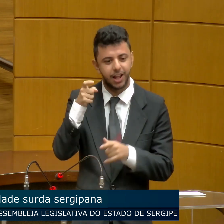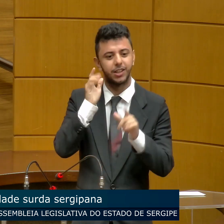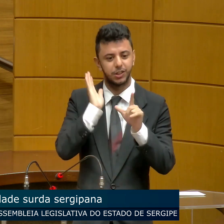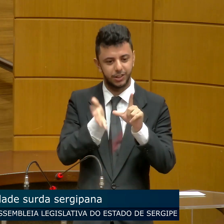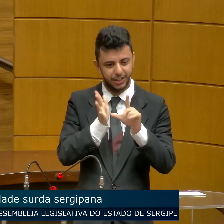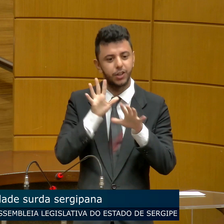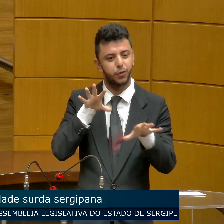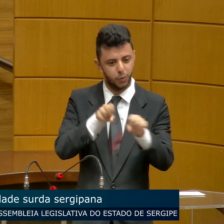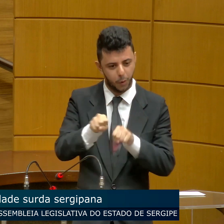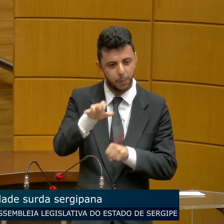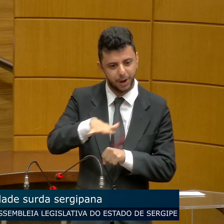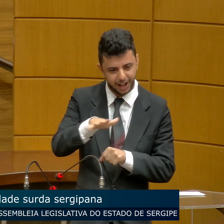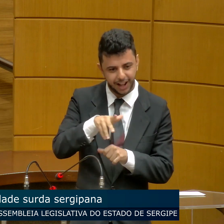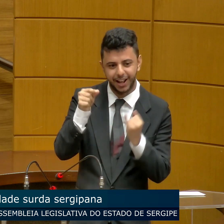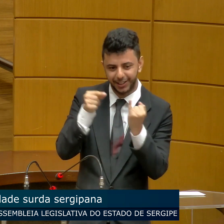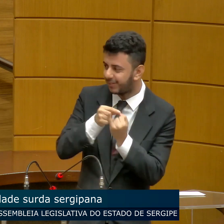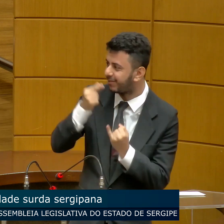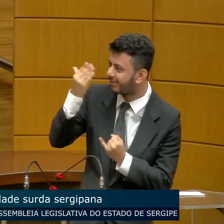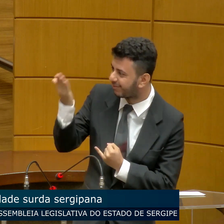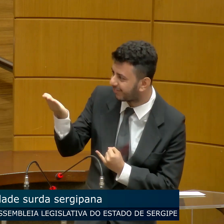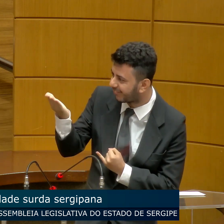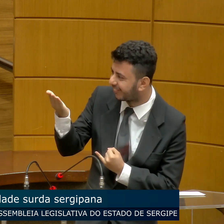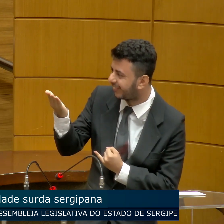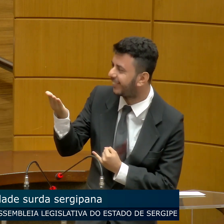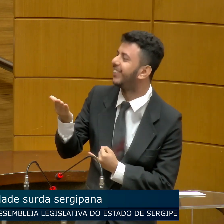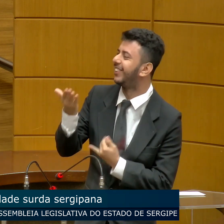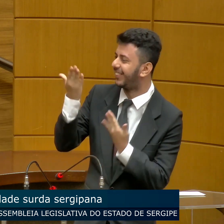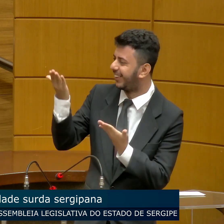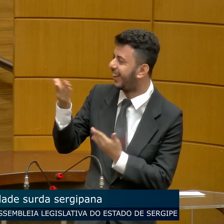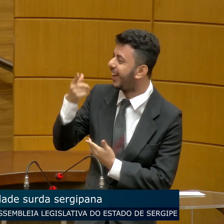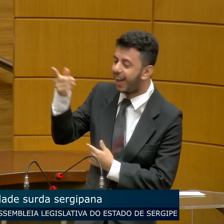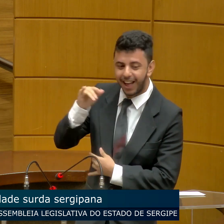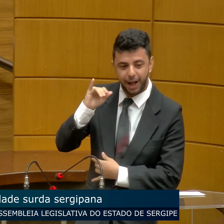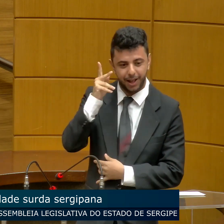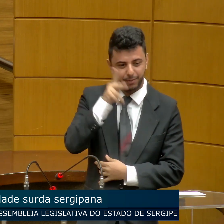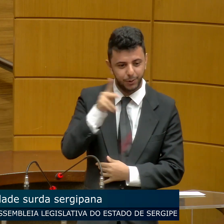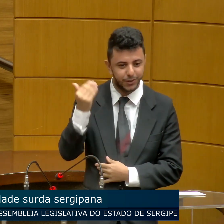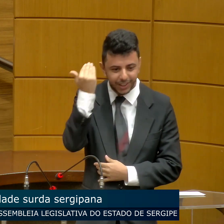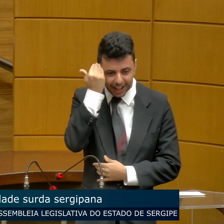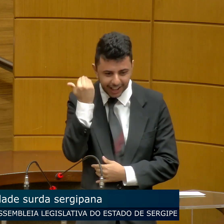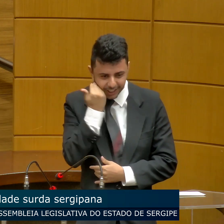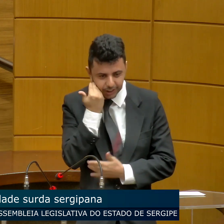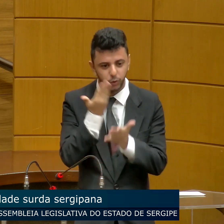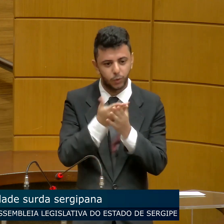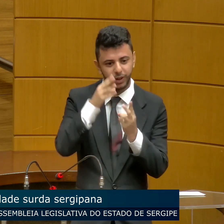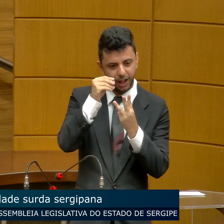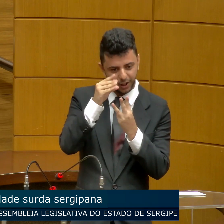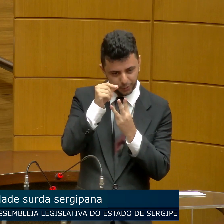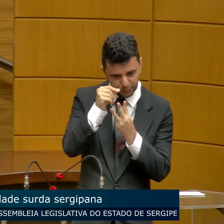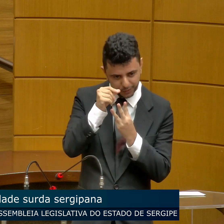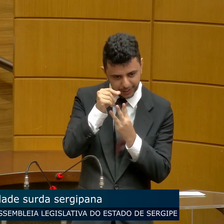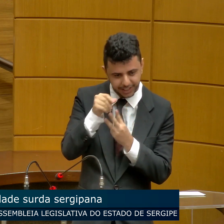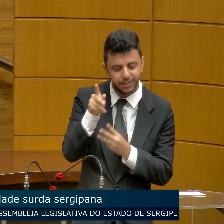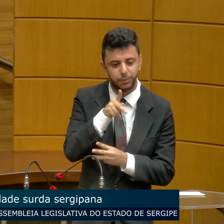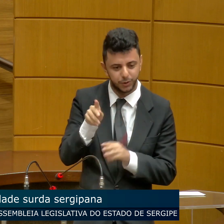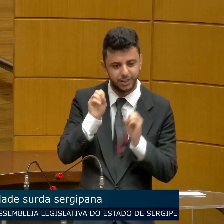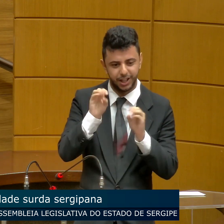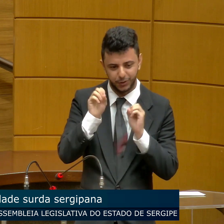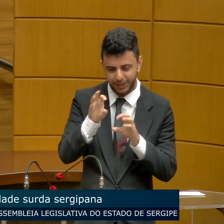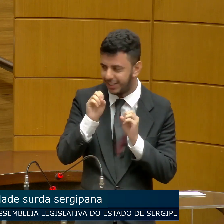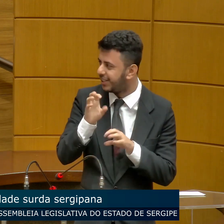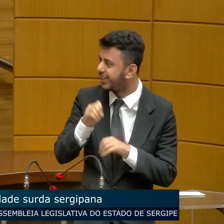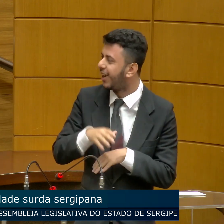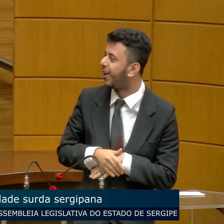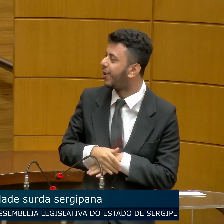Também da nossa colega que foi ex, né, aluna e agora é professora, a professora Alzenira